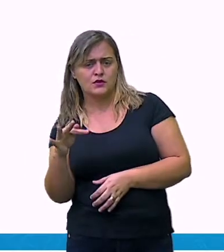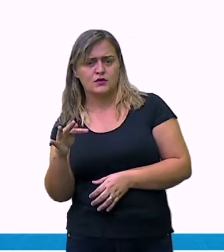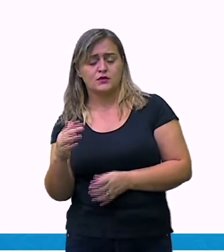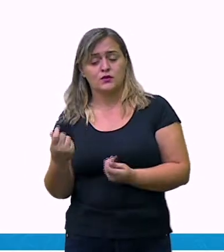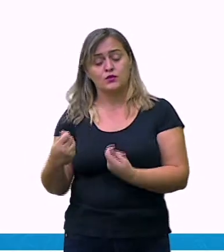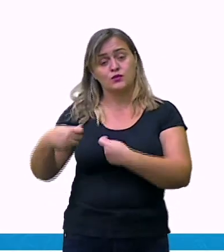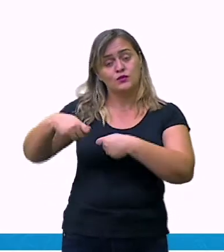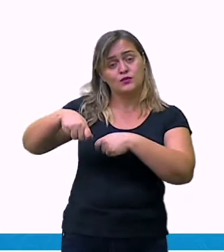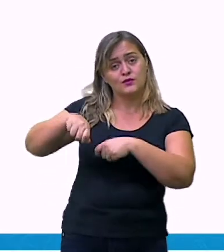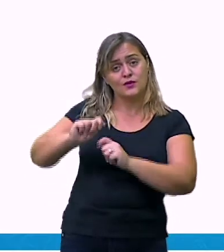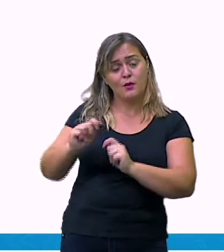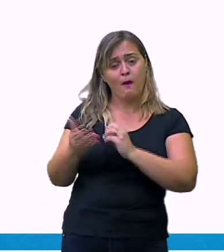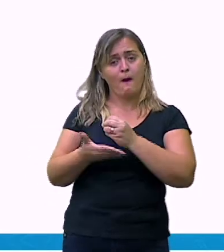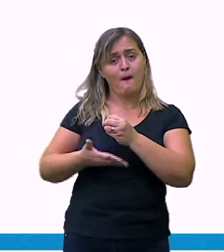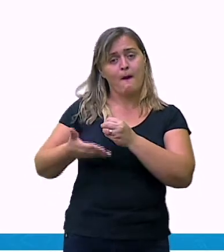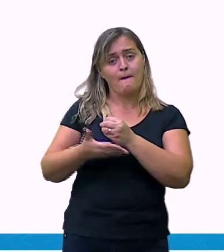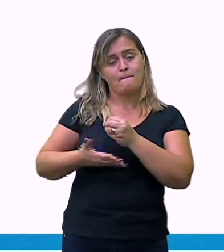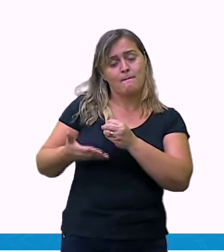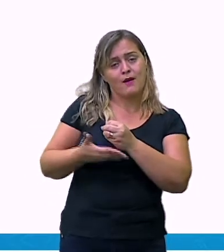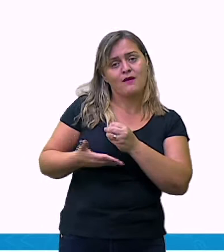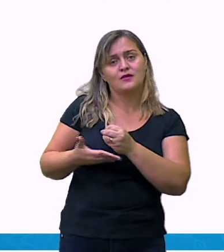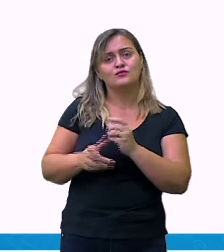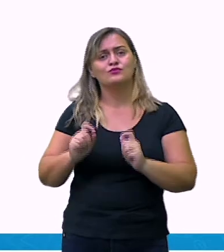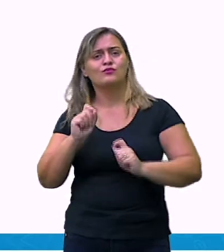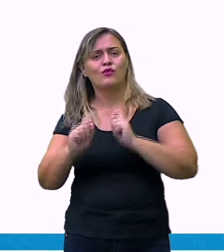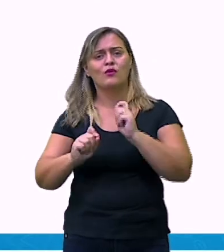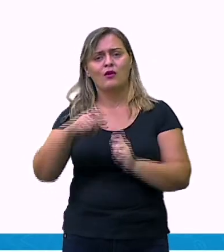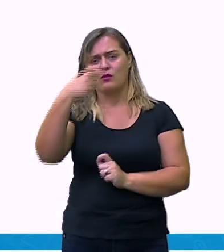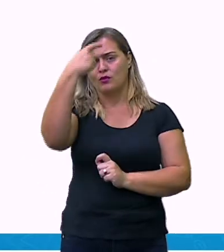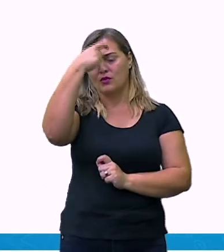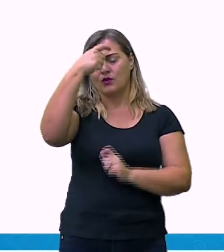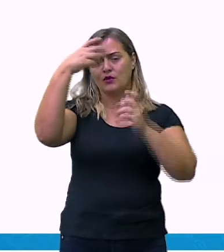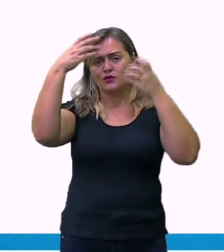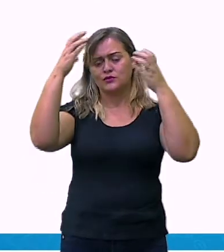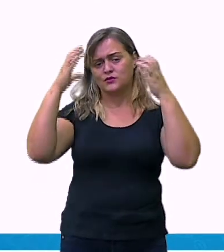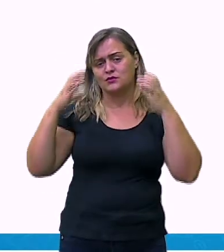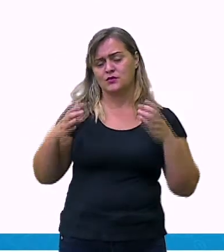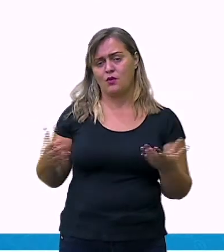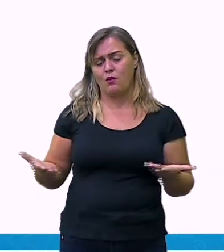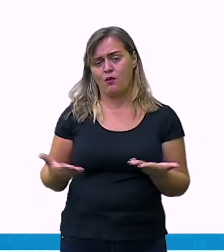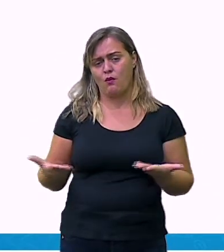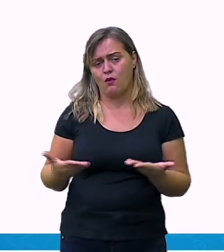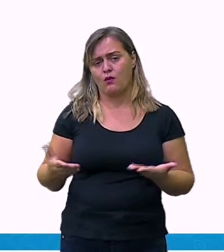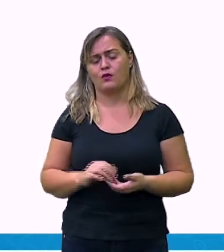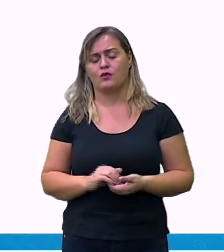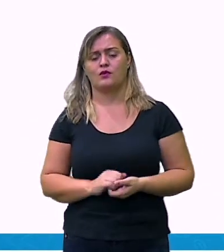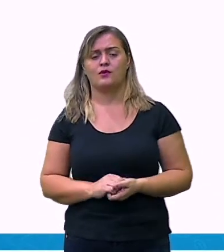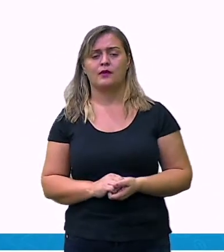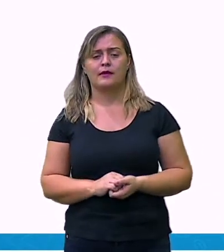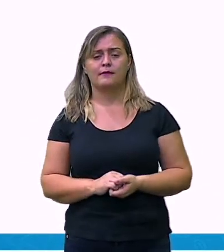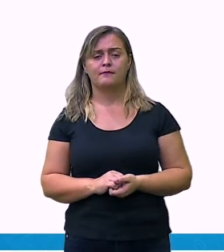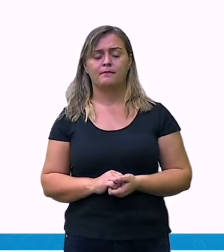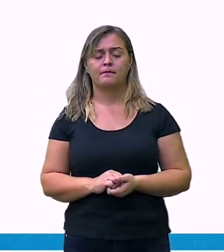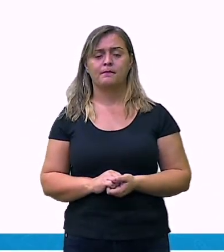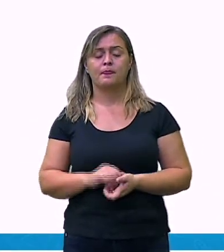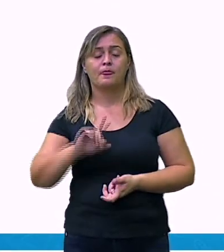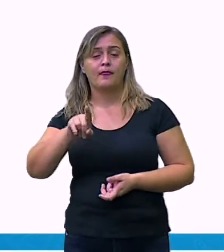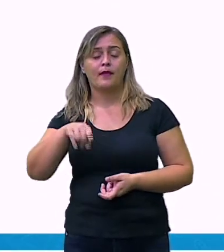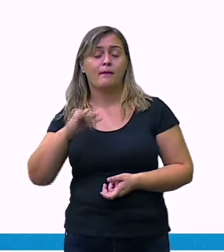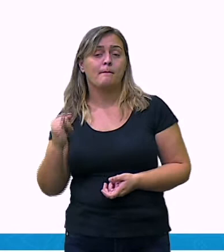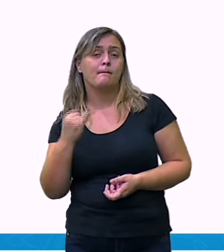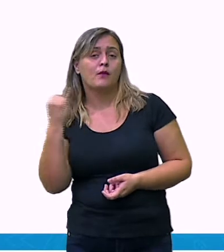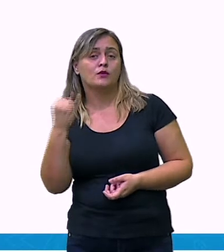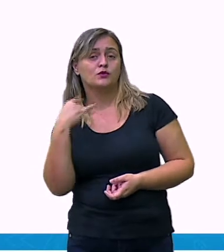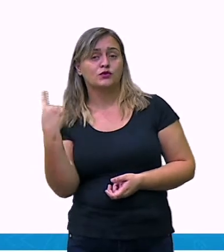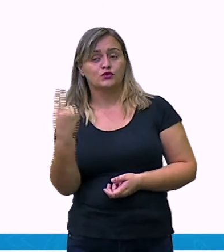de cidadania que temos hoje. É importante nós destacarmos aqui, foi falado na nossa